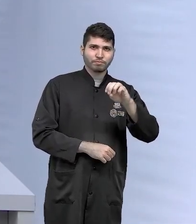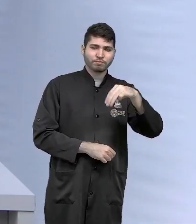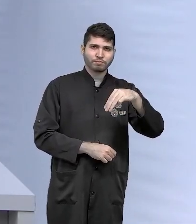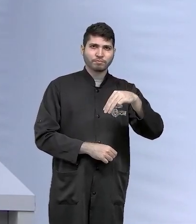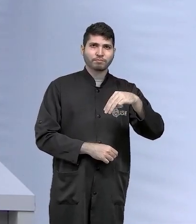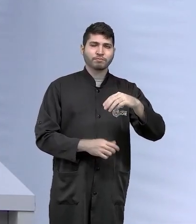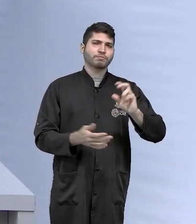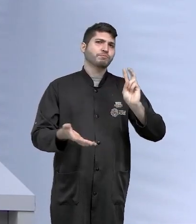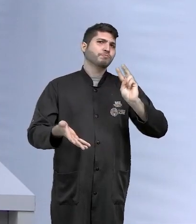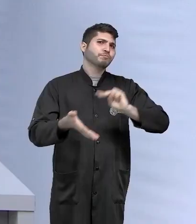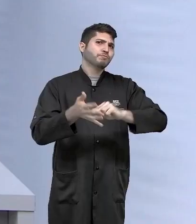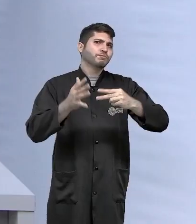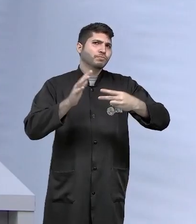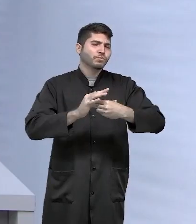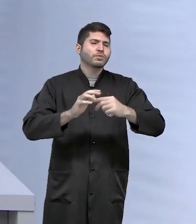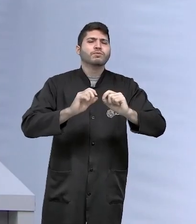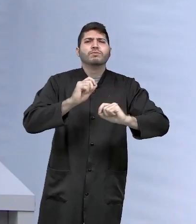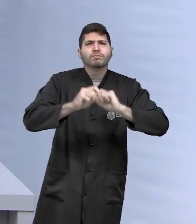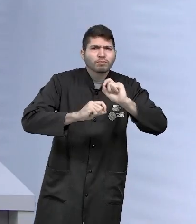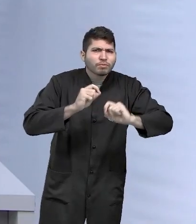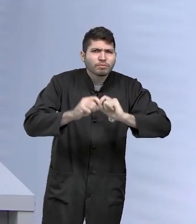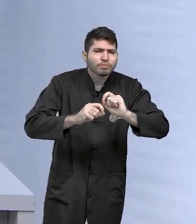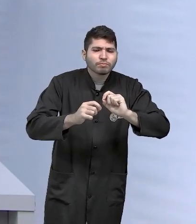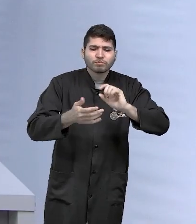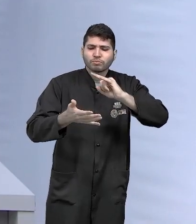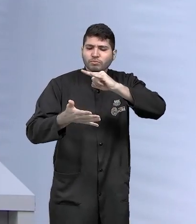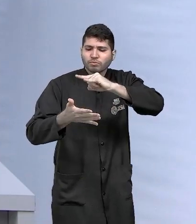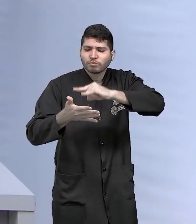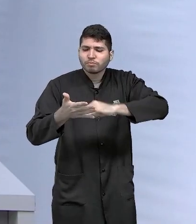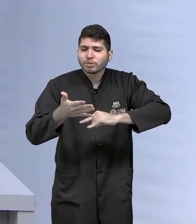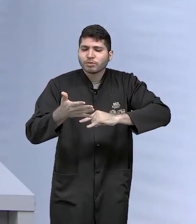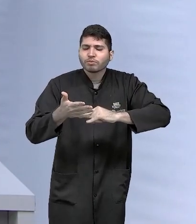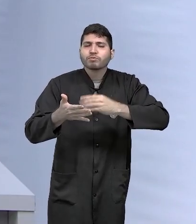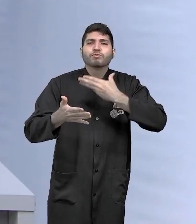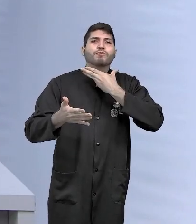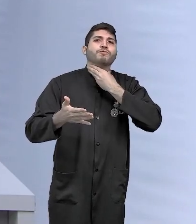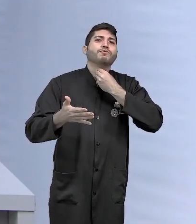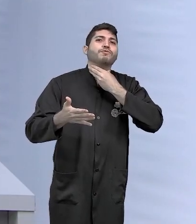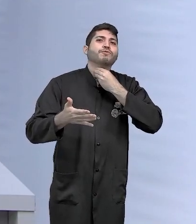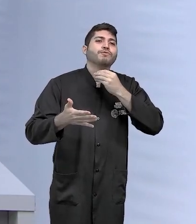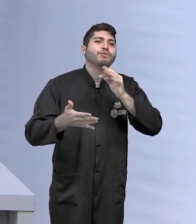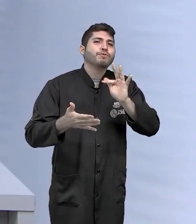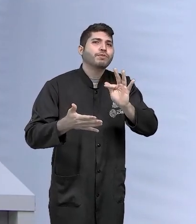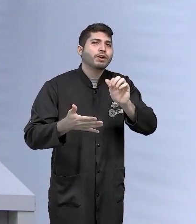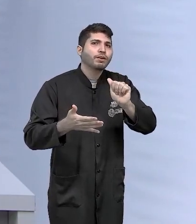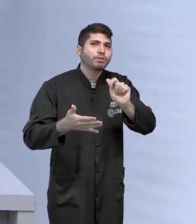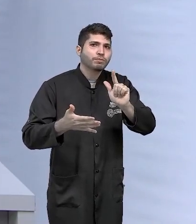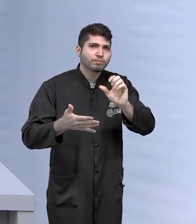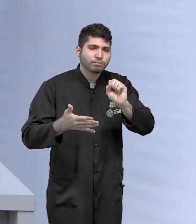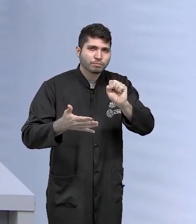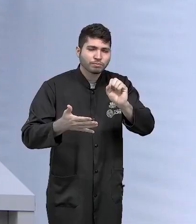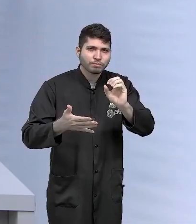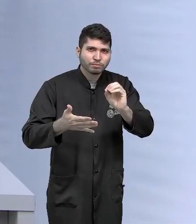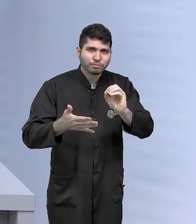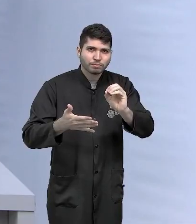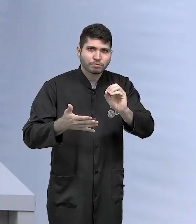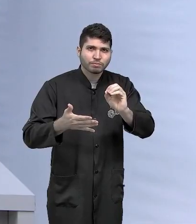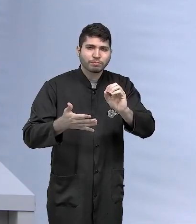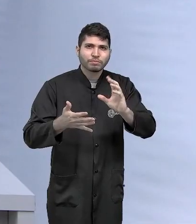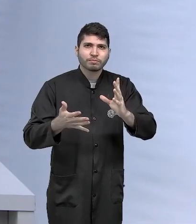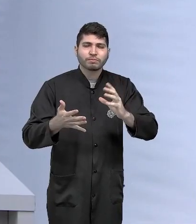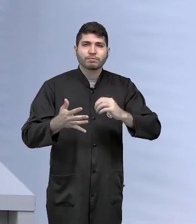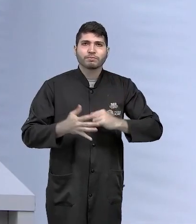que é a grilagem? É eu falsificar um documento, se chamava com esse nome por causa dos grilos.